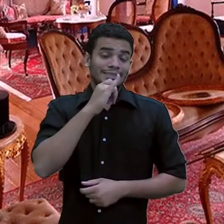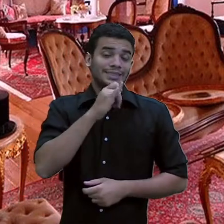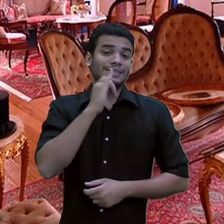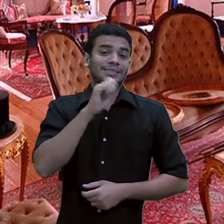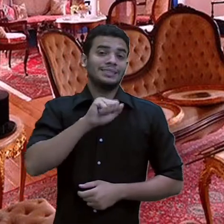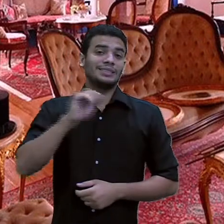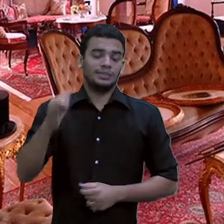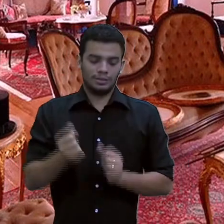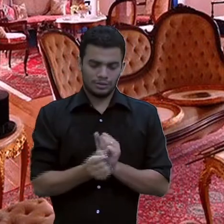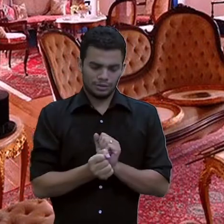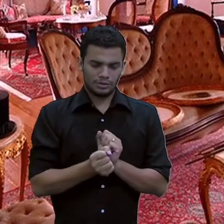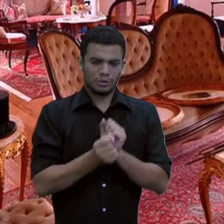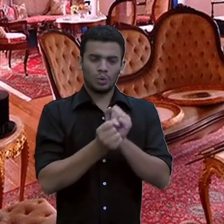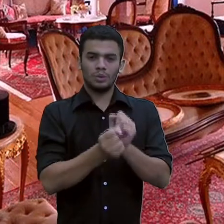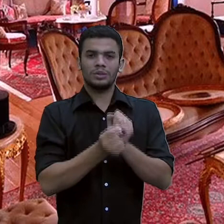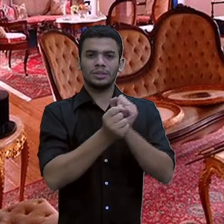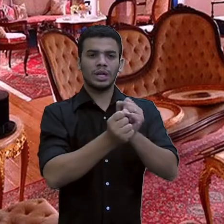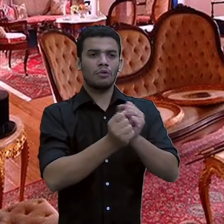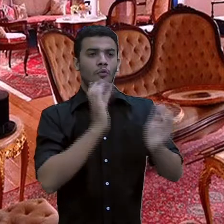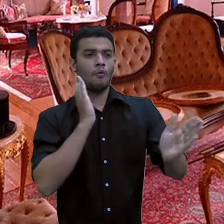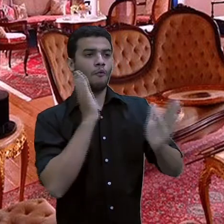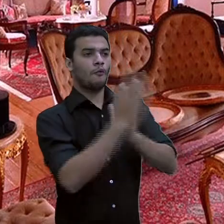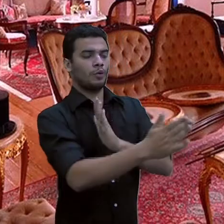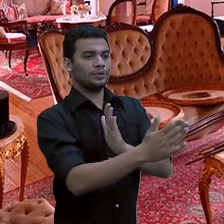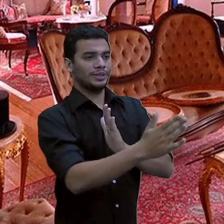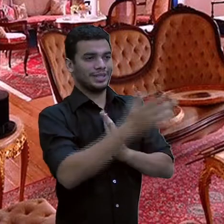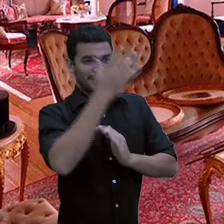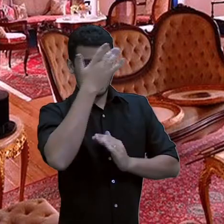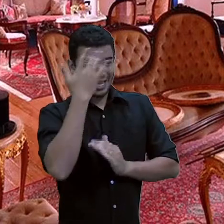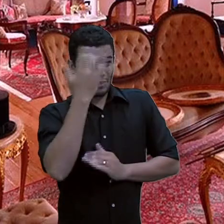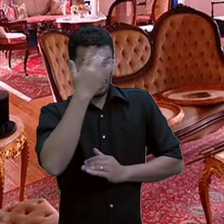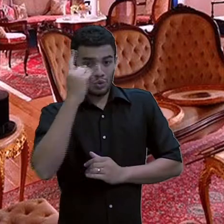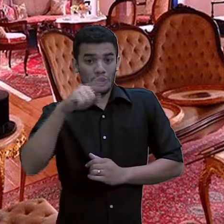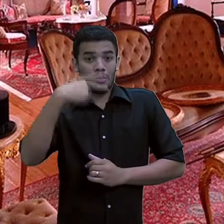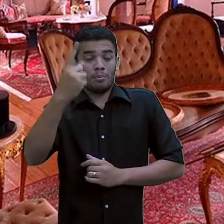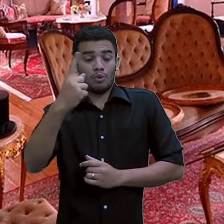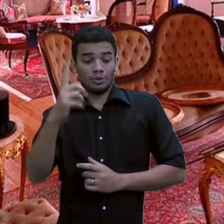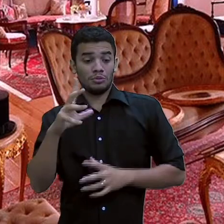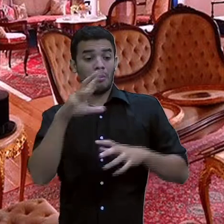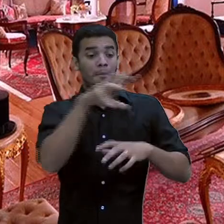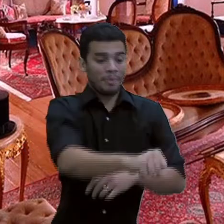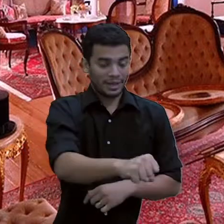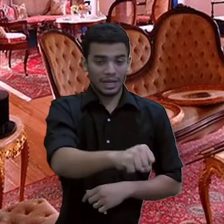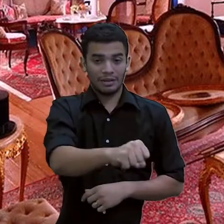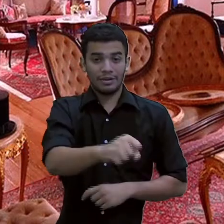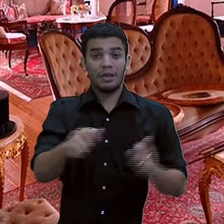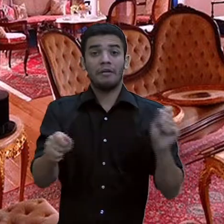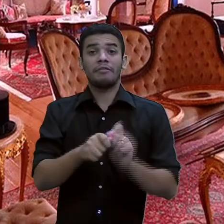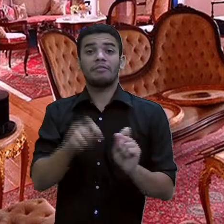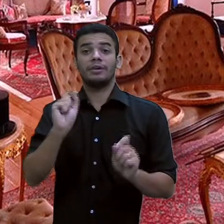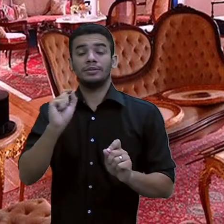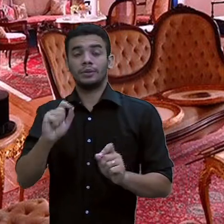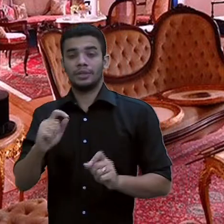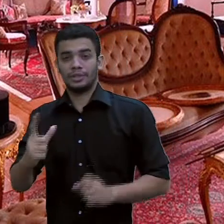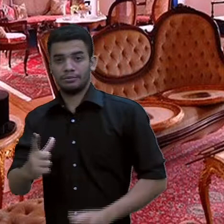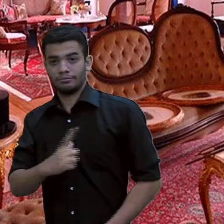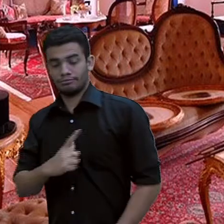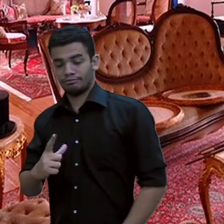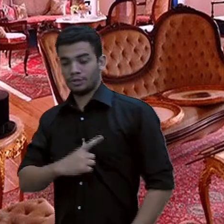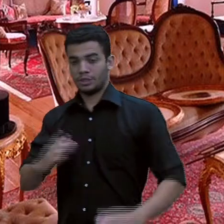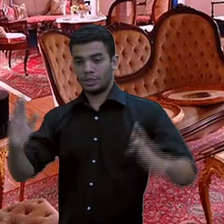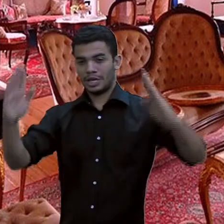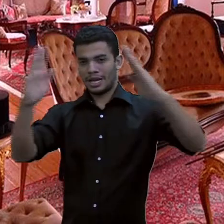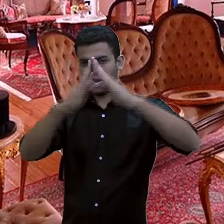eram capturados nessa fuga eram espancados na frente da porta da casa grande, né? Chamados troncos,